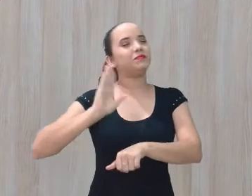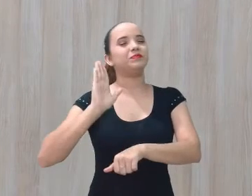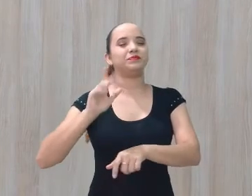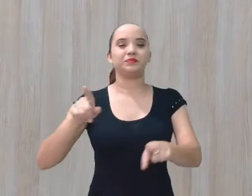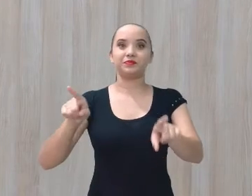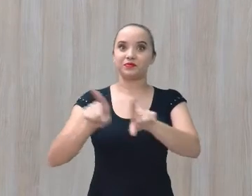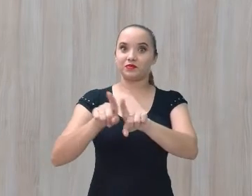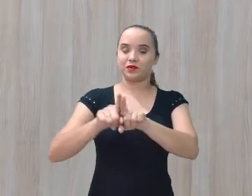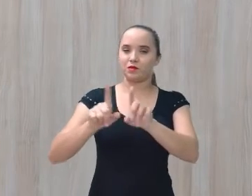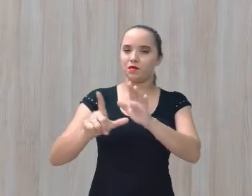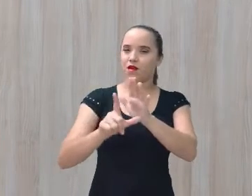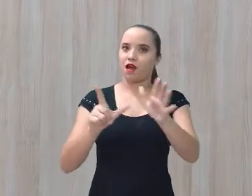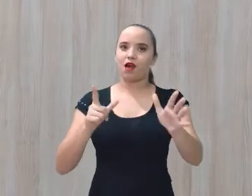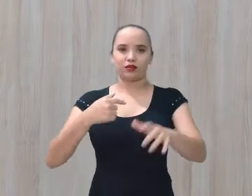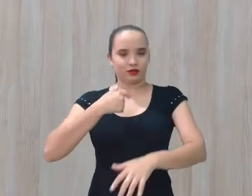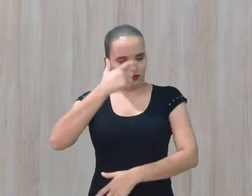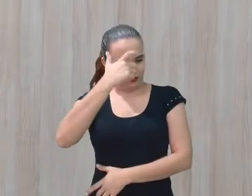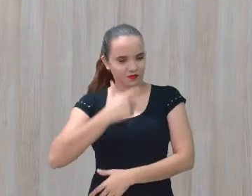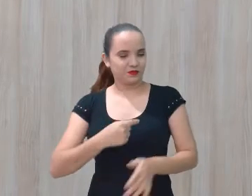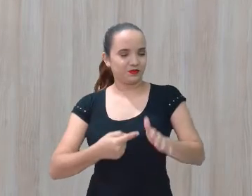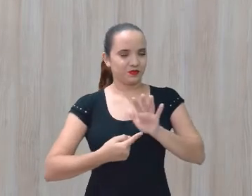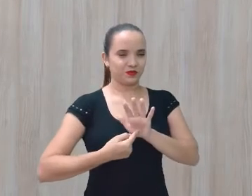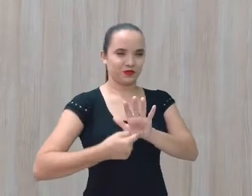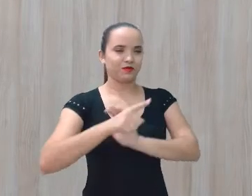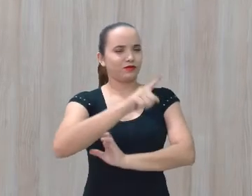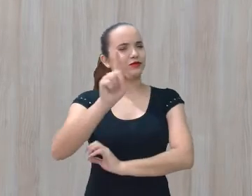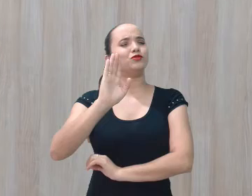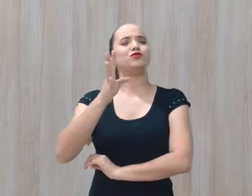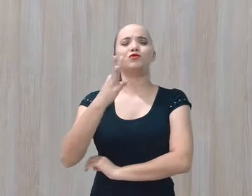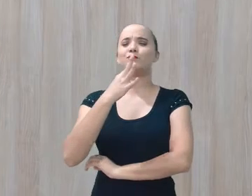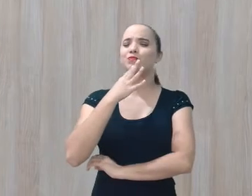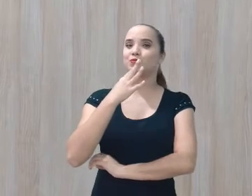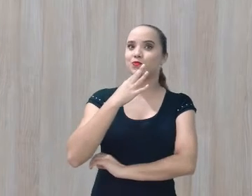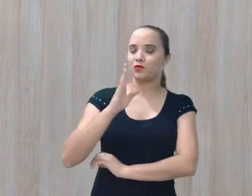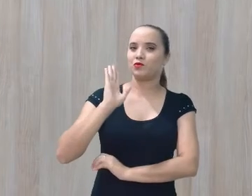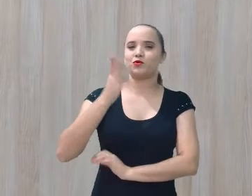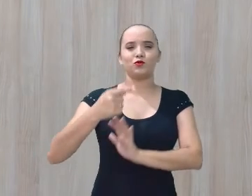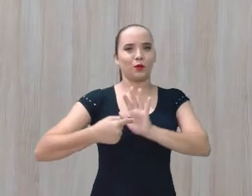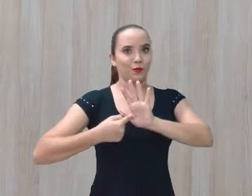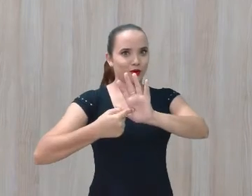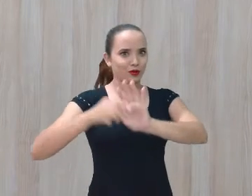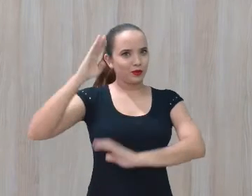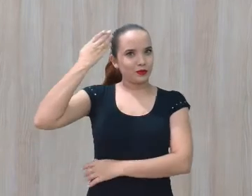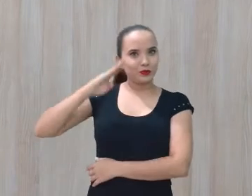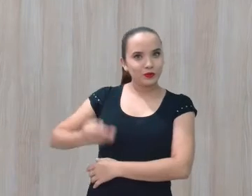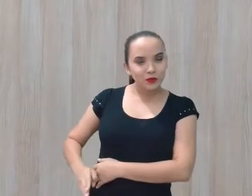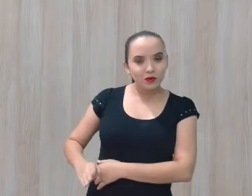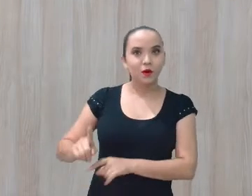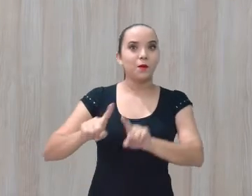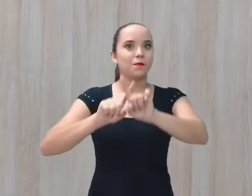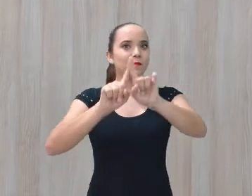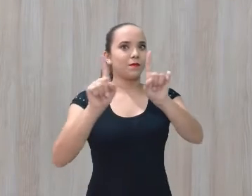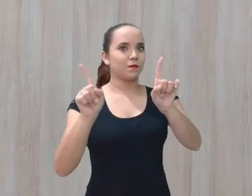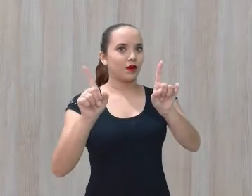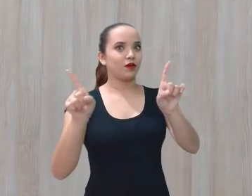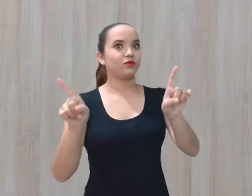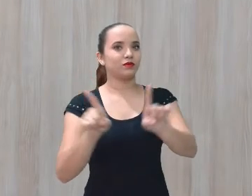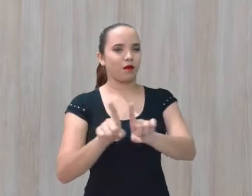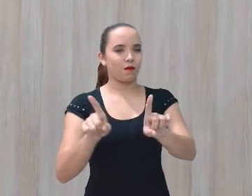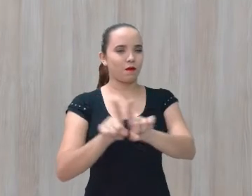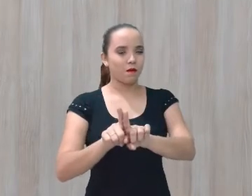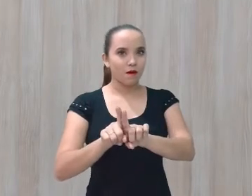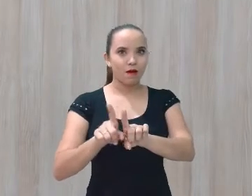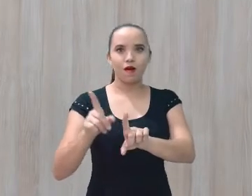de me apresentar, porque vocês já me conhecem, não é? Eu apresentei Brielle, mas também aqueles